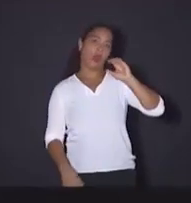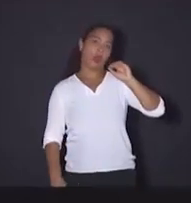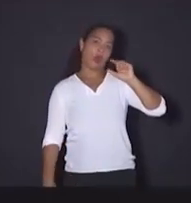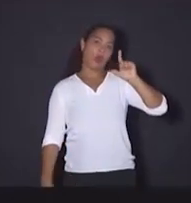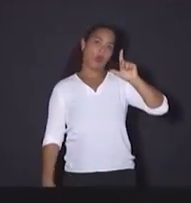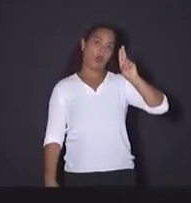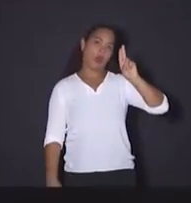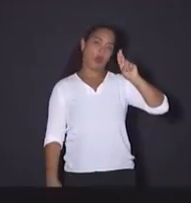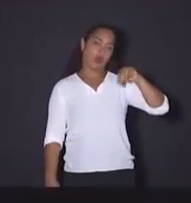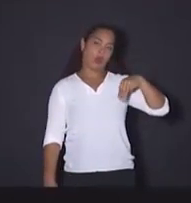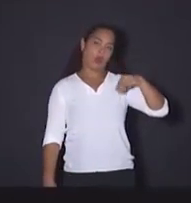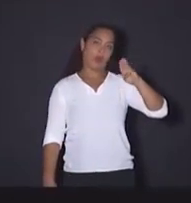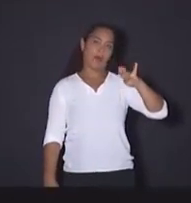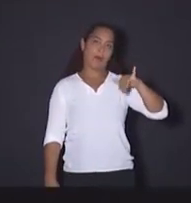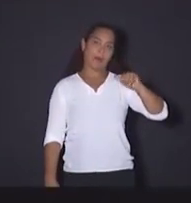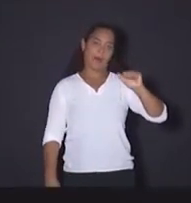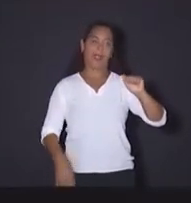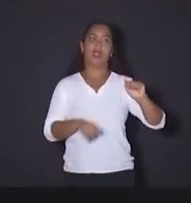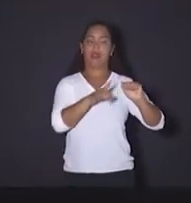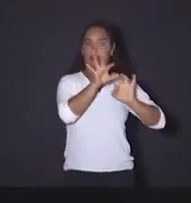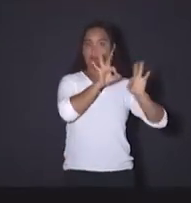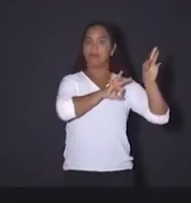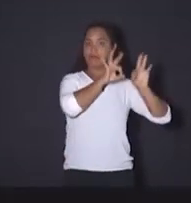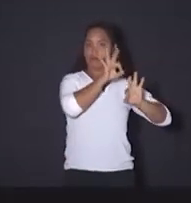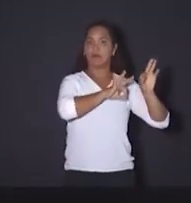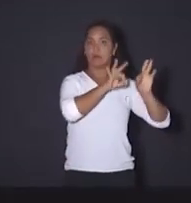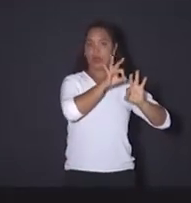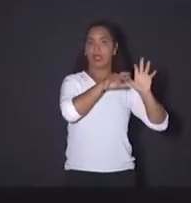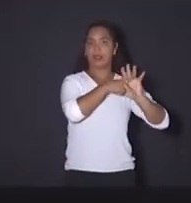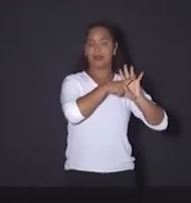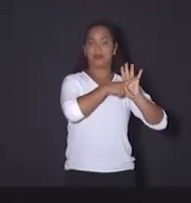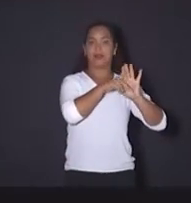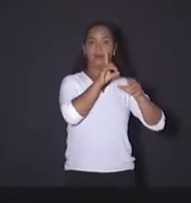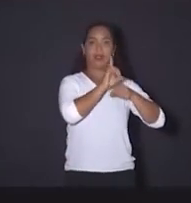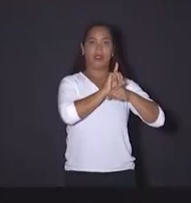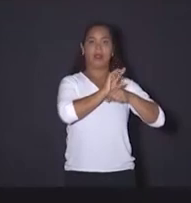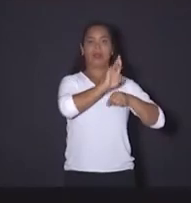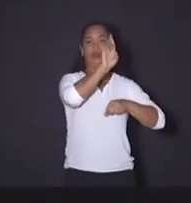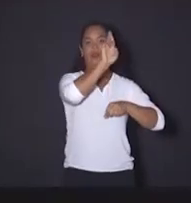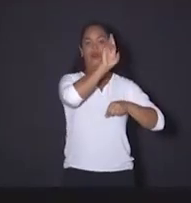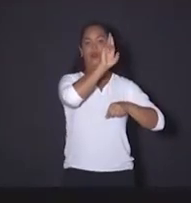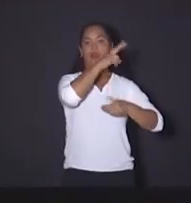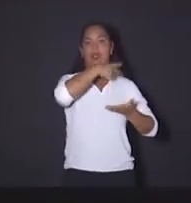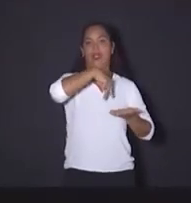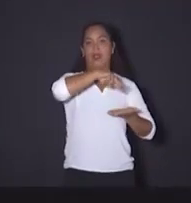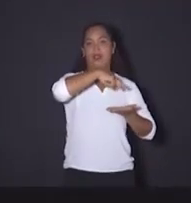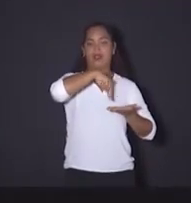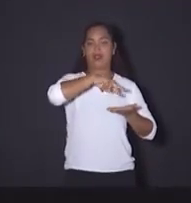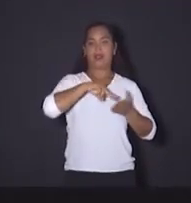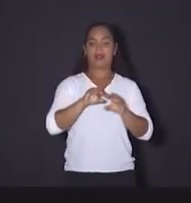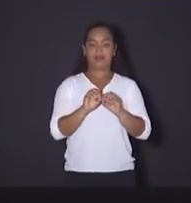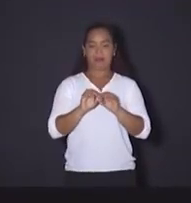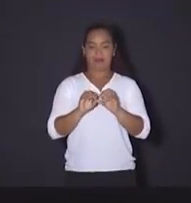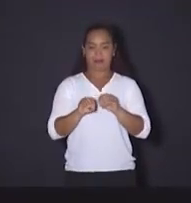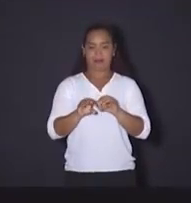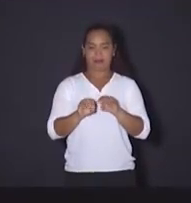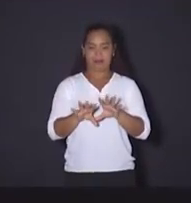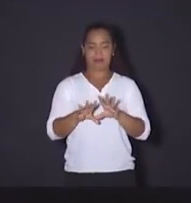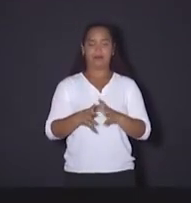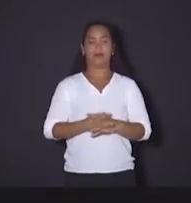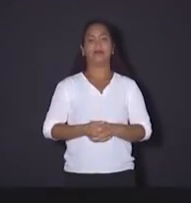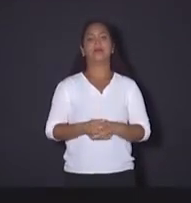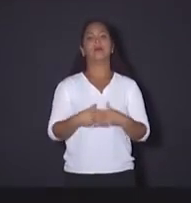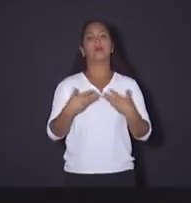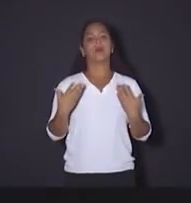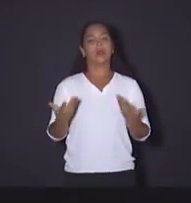University, que há um projeto também de doutorado em dança e educação. Quando eu